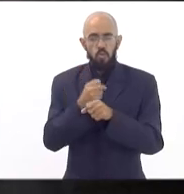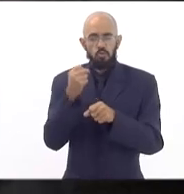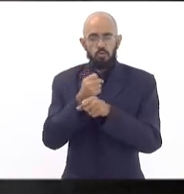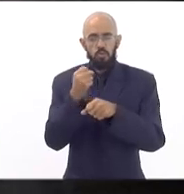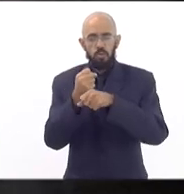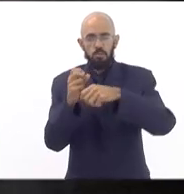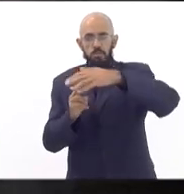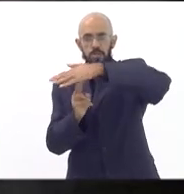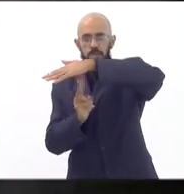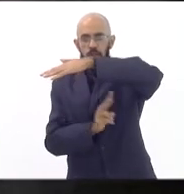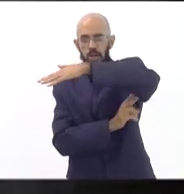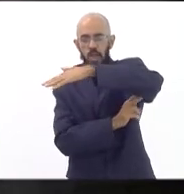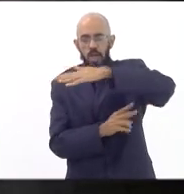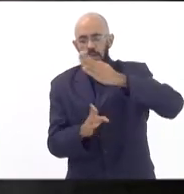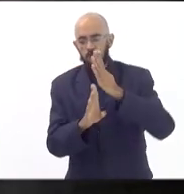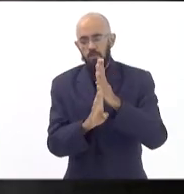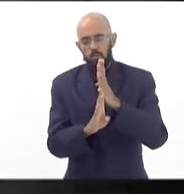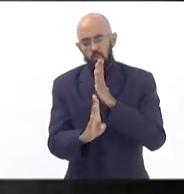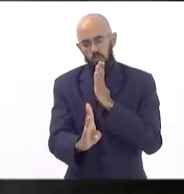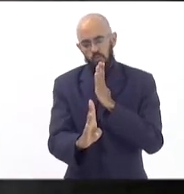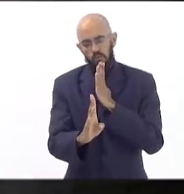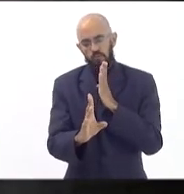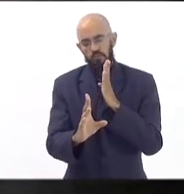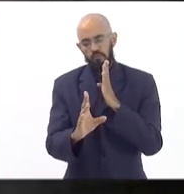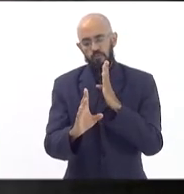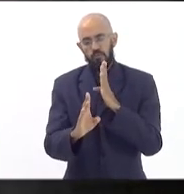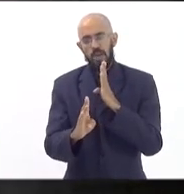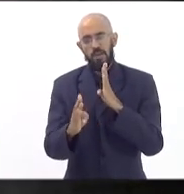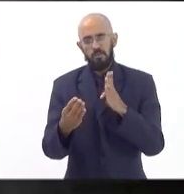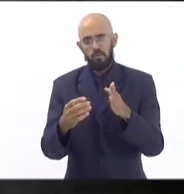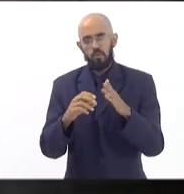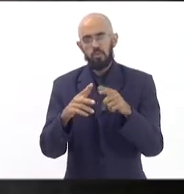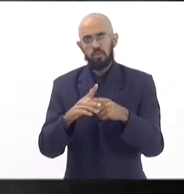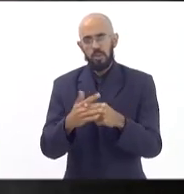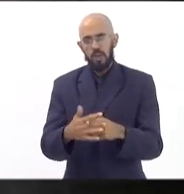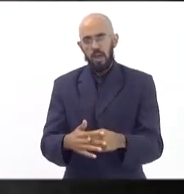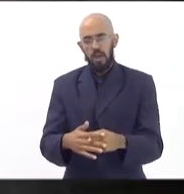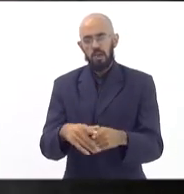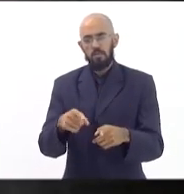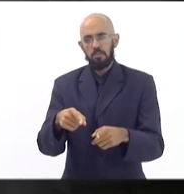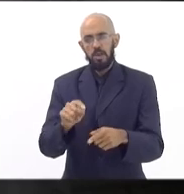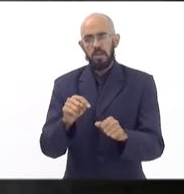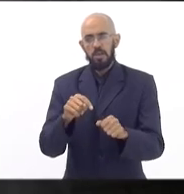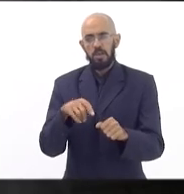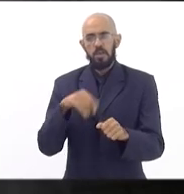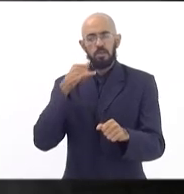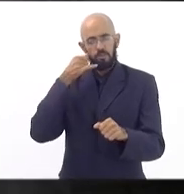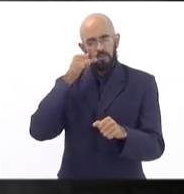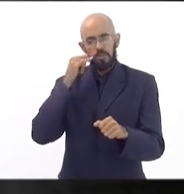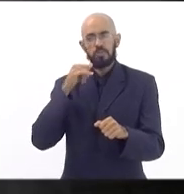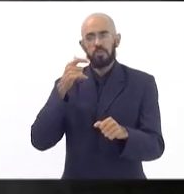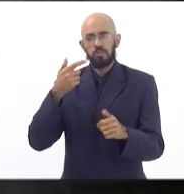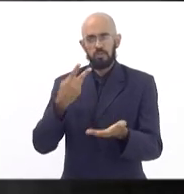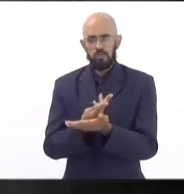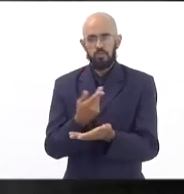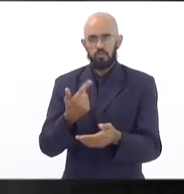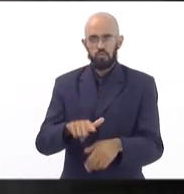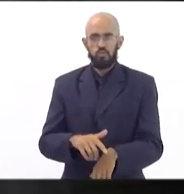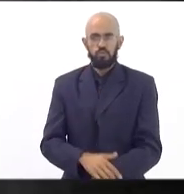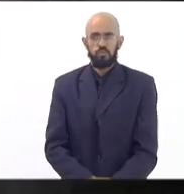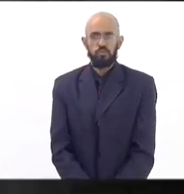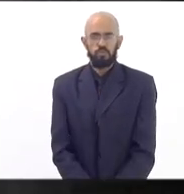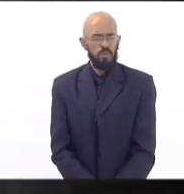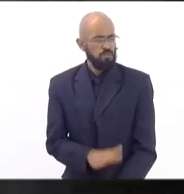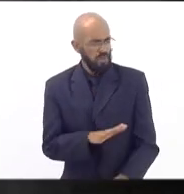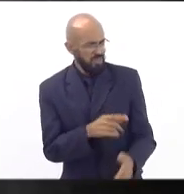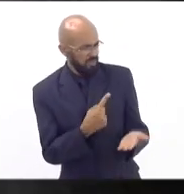e evidentemente fechar muros onde essas passarelas foram construídas para que esse problema seja as tratativas com o Banco